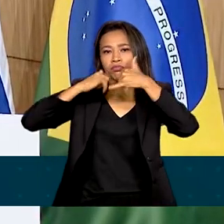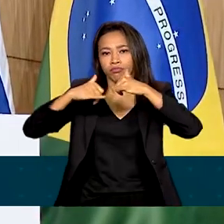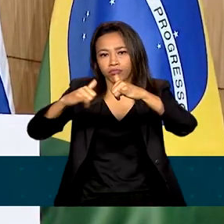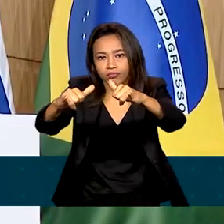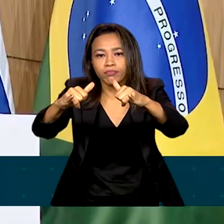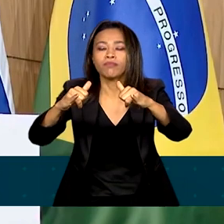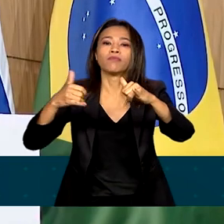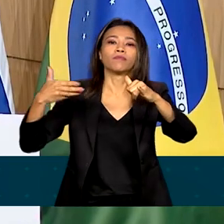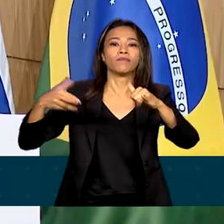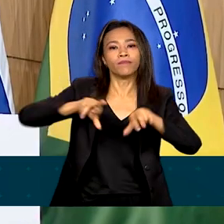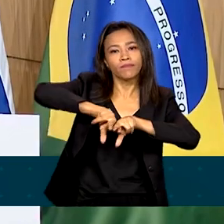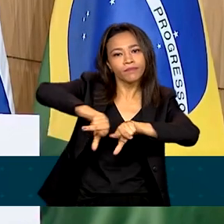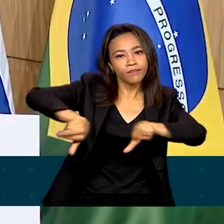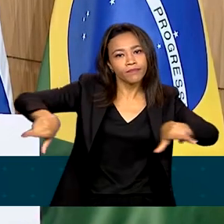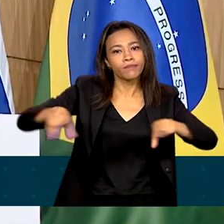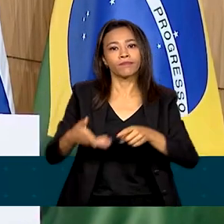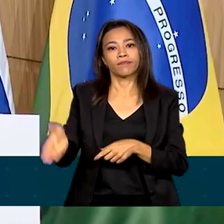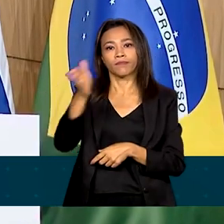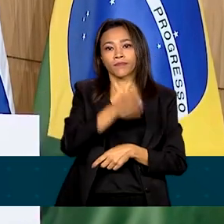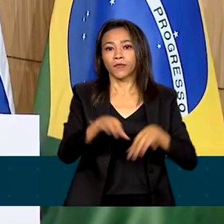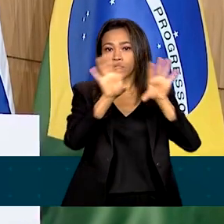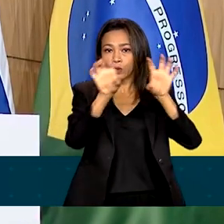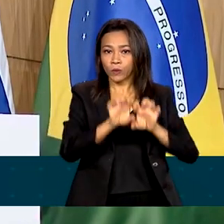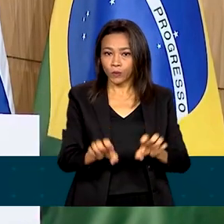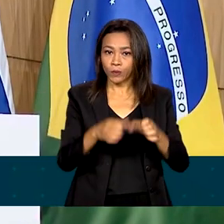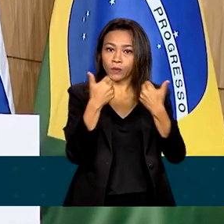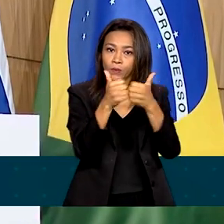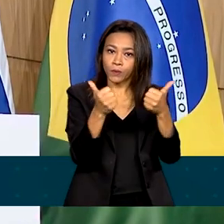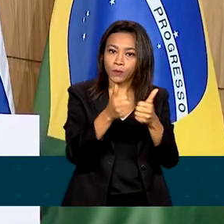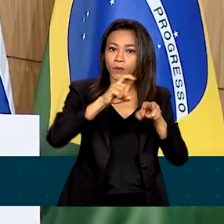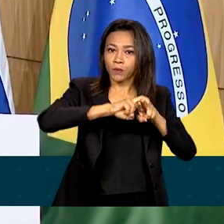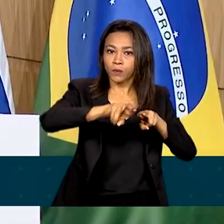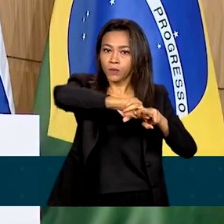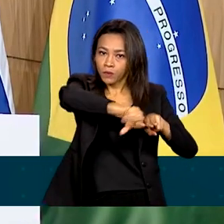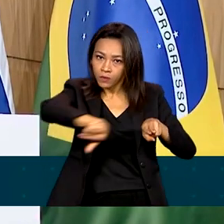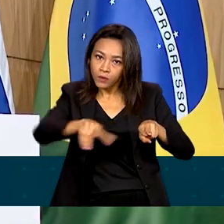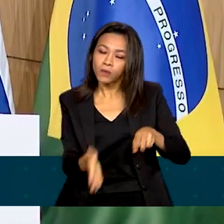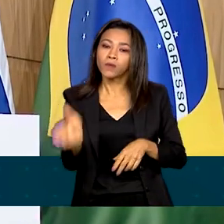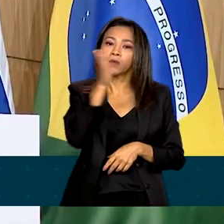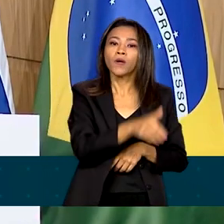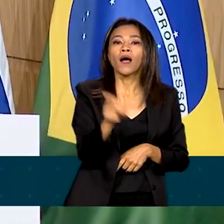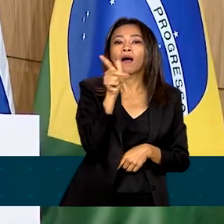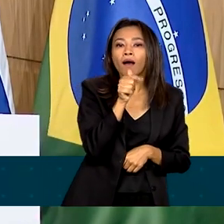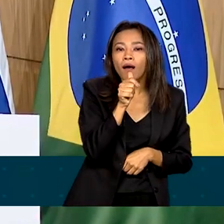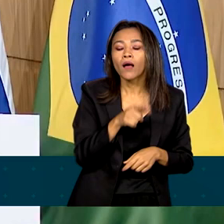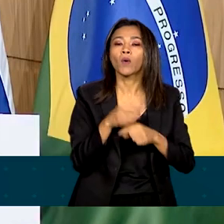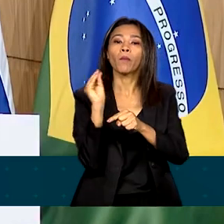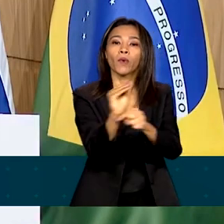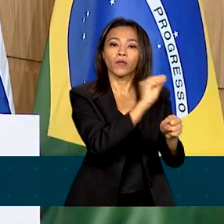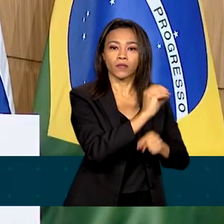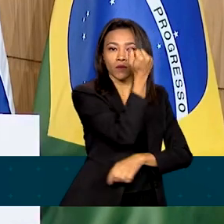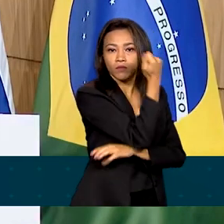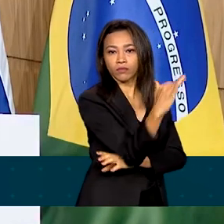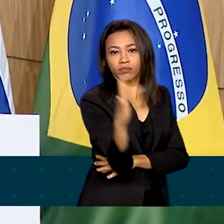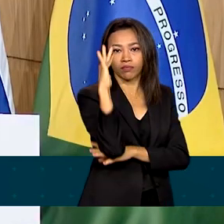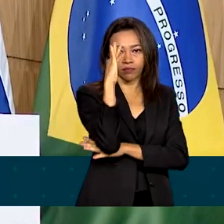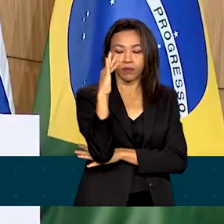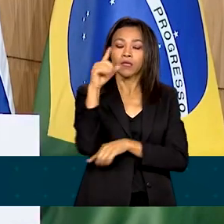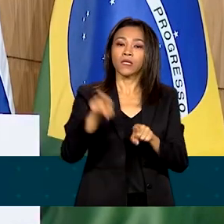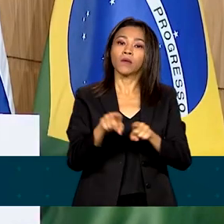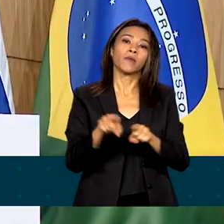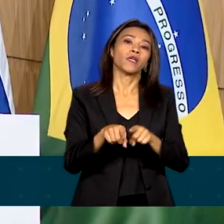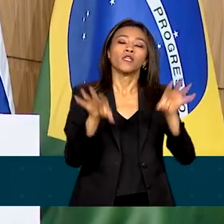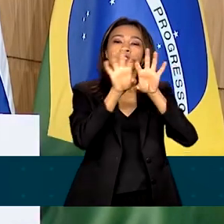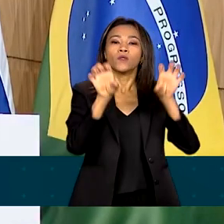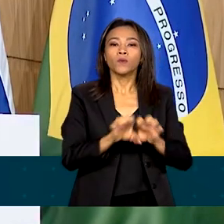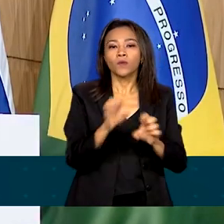eficiente, infraestrutura de transporte, água e saneamento, proteção ambiental, infraestrutura